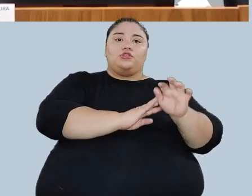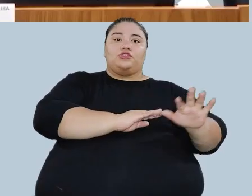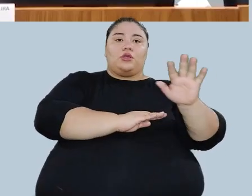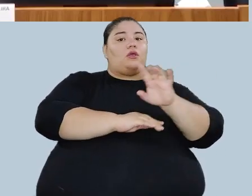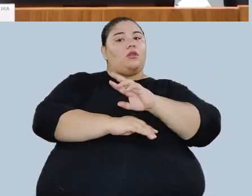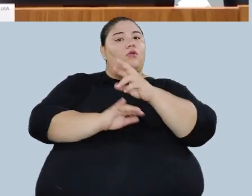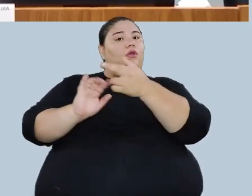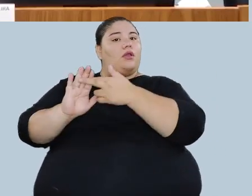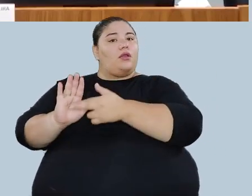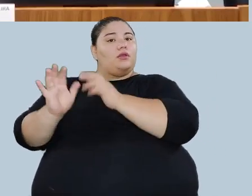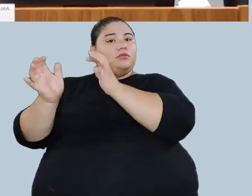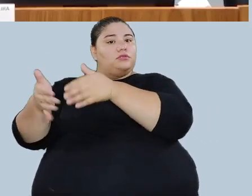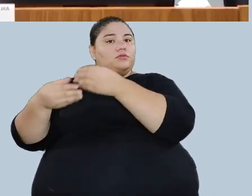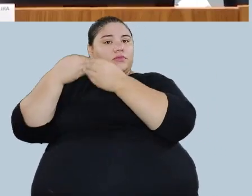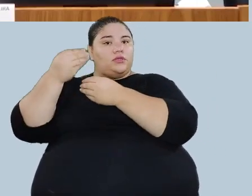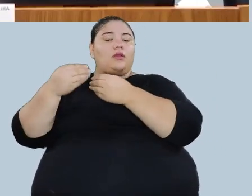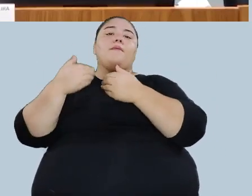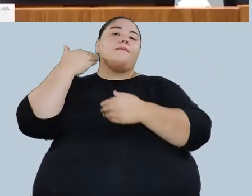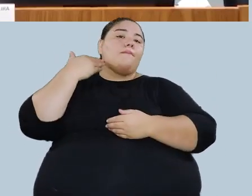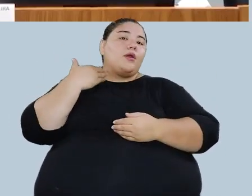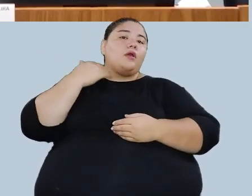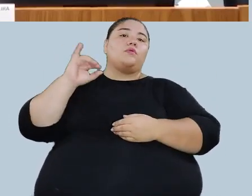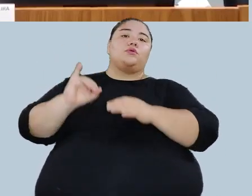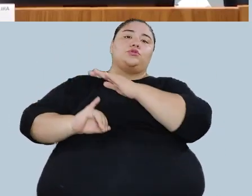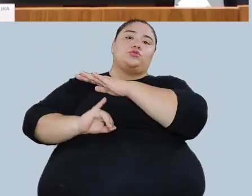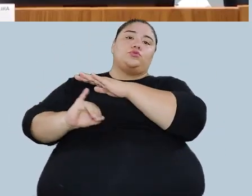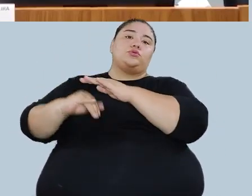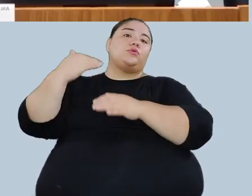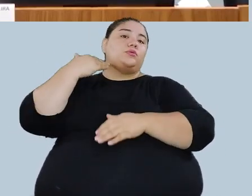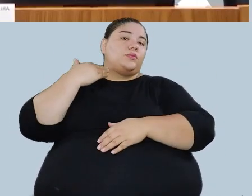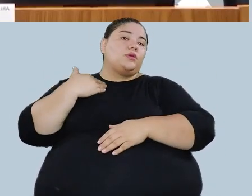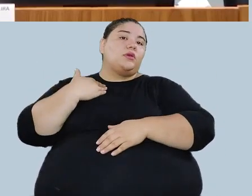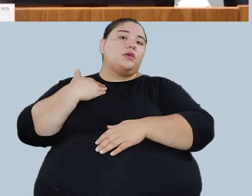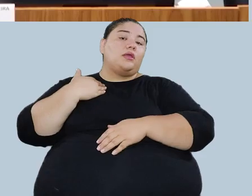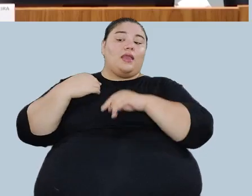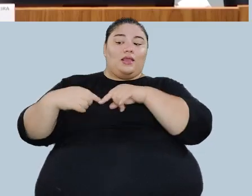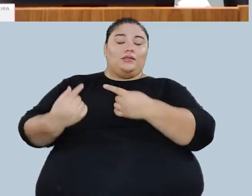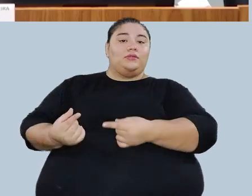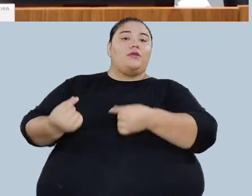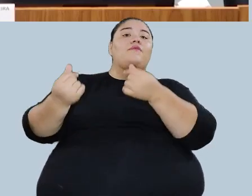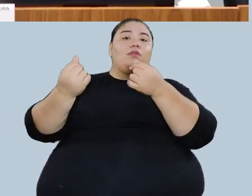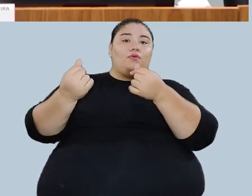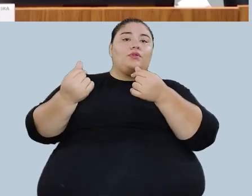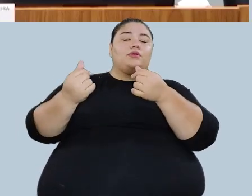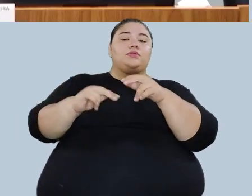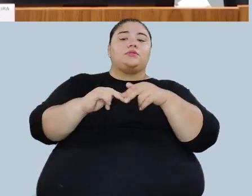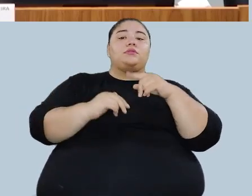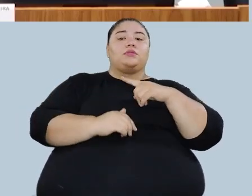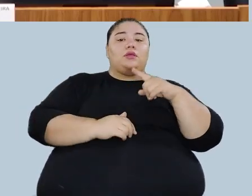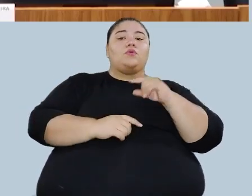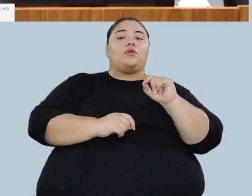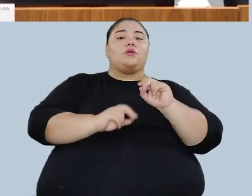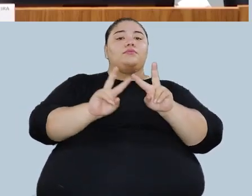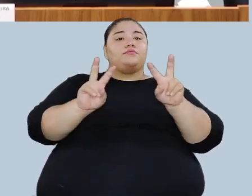que tarifas e comissões dos bancos, das instituições bancárias, e esses valores, portanto, terão